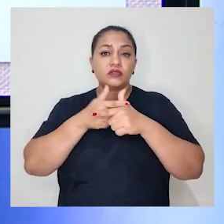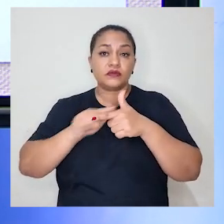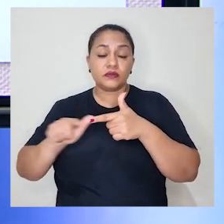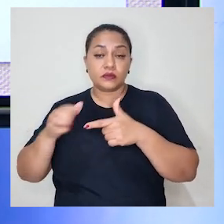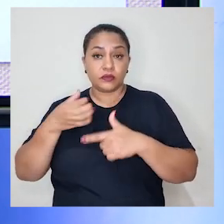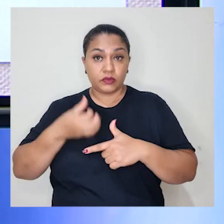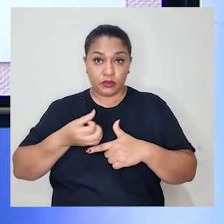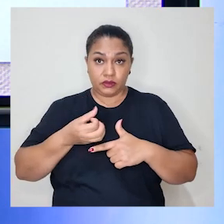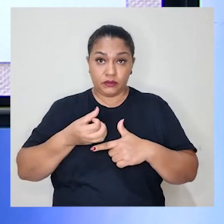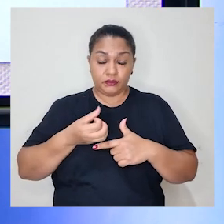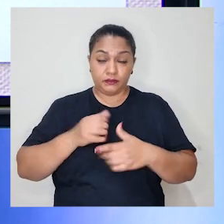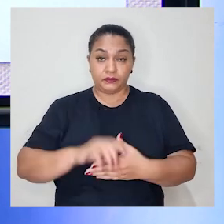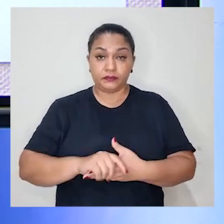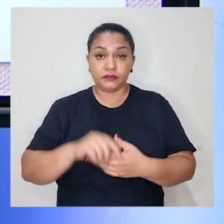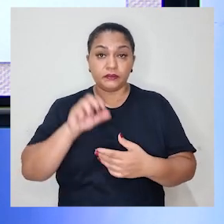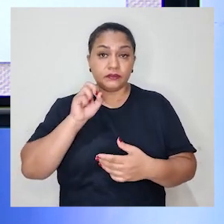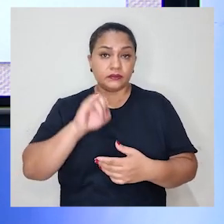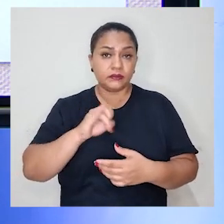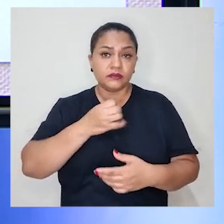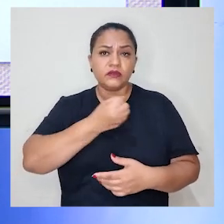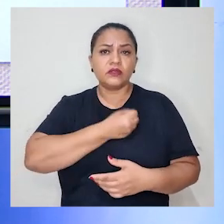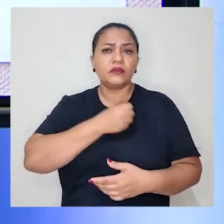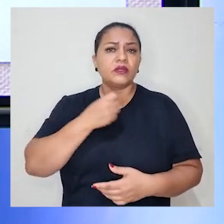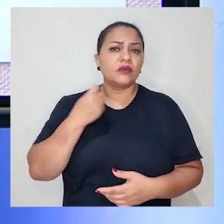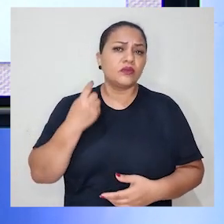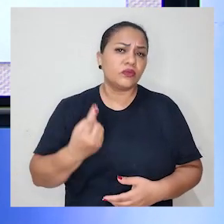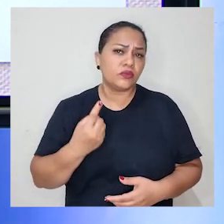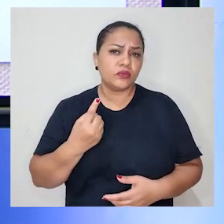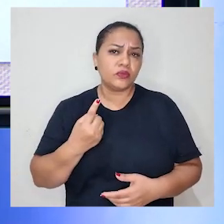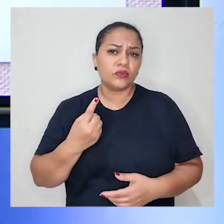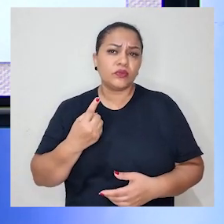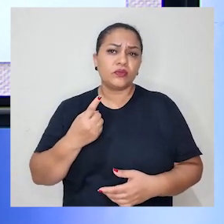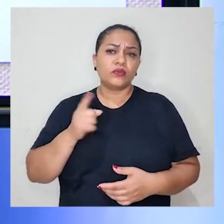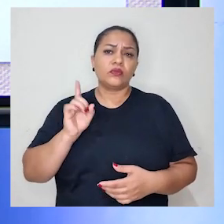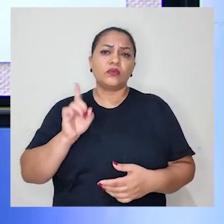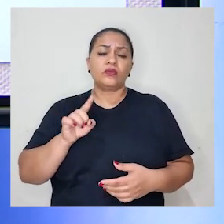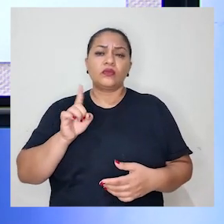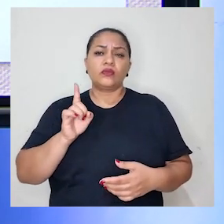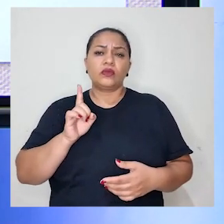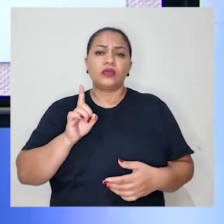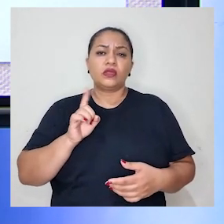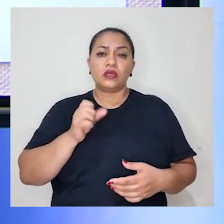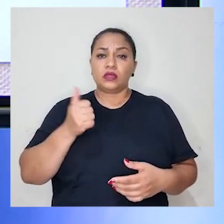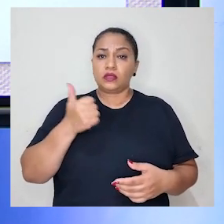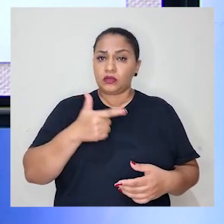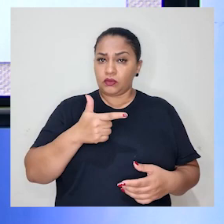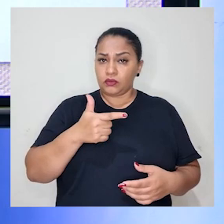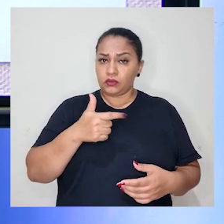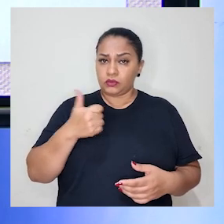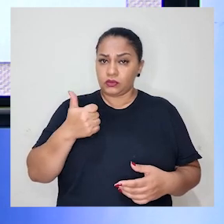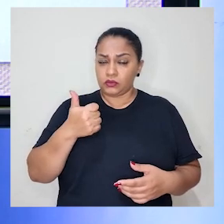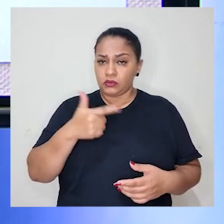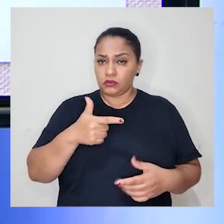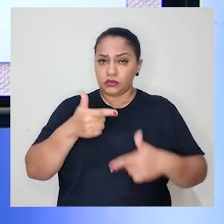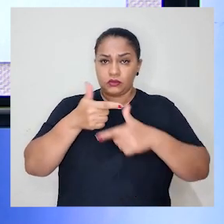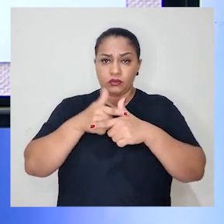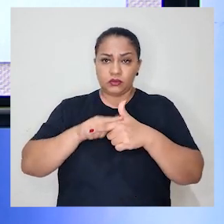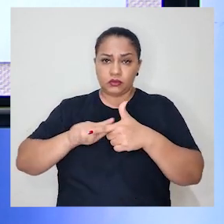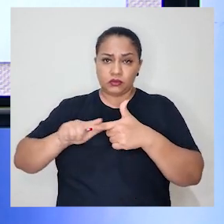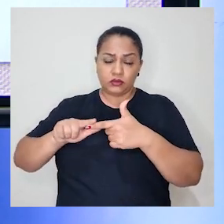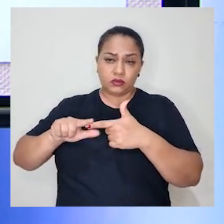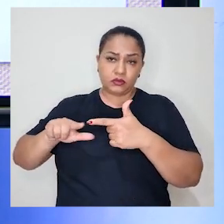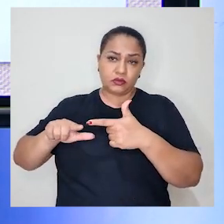6? Olha, se for o número 1, vai ficar 12. 12 será